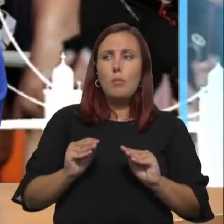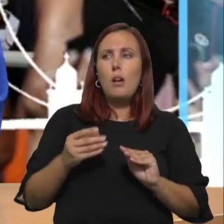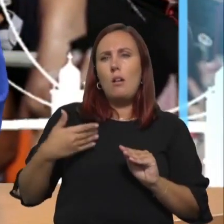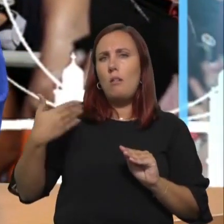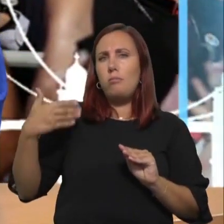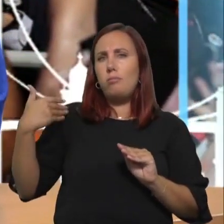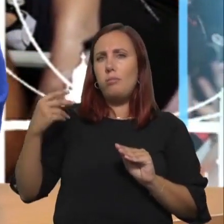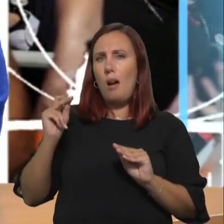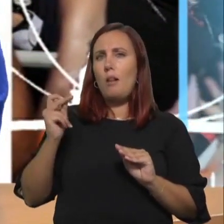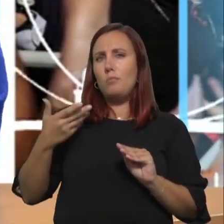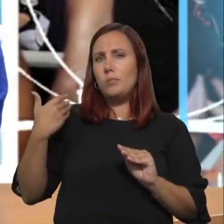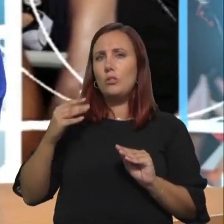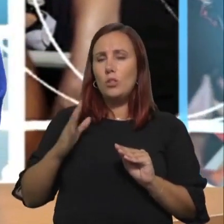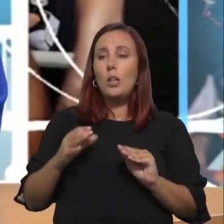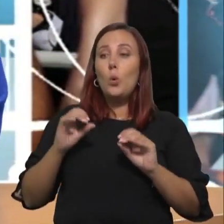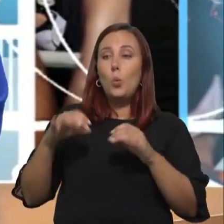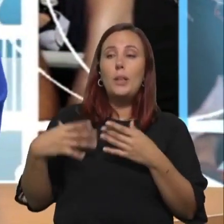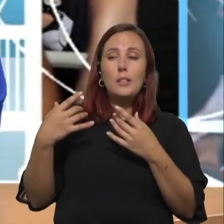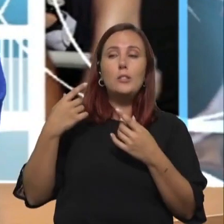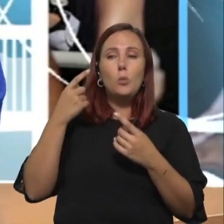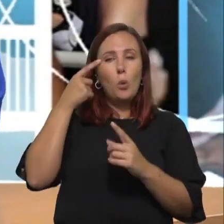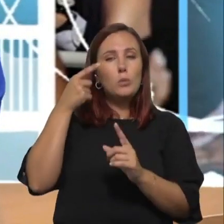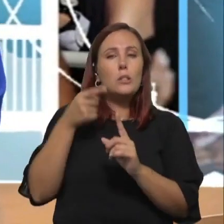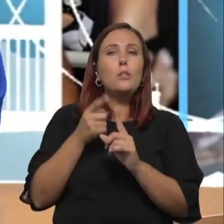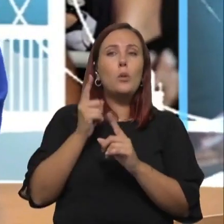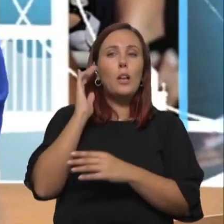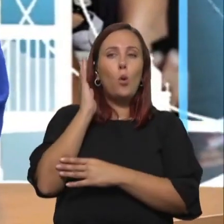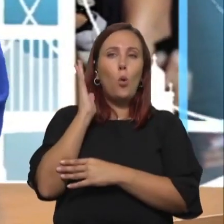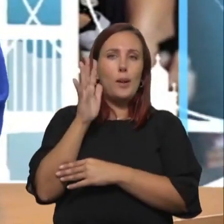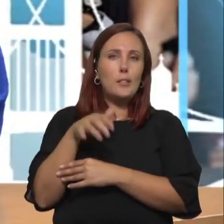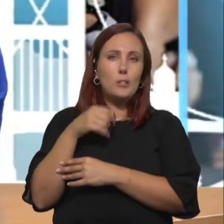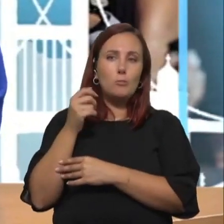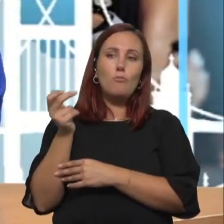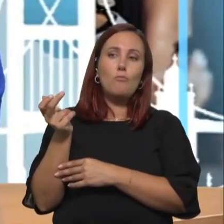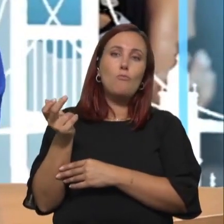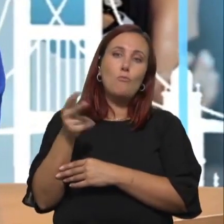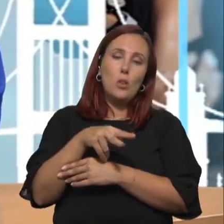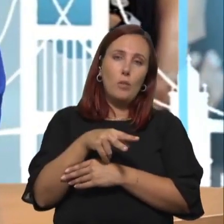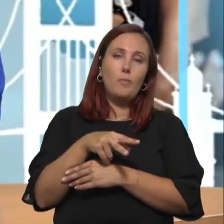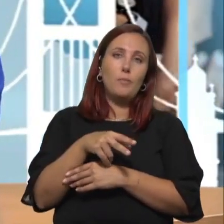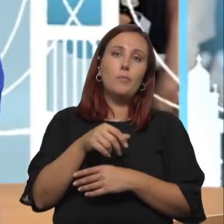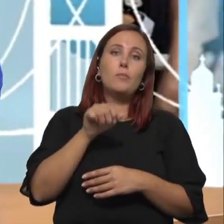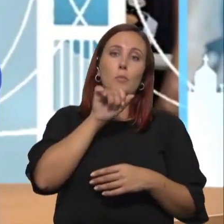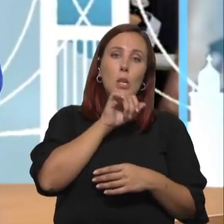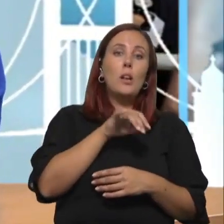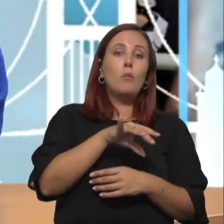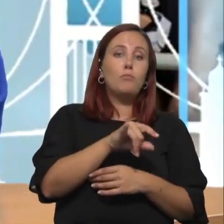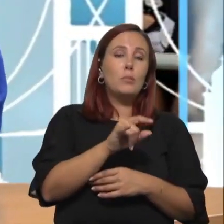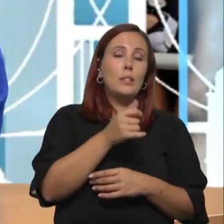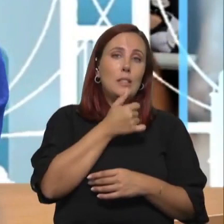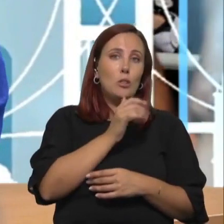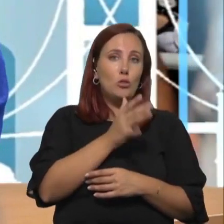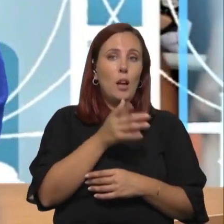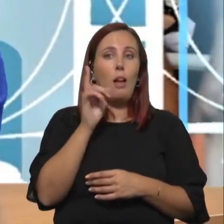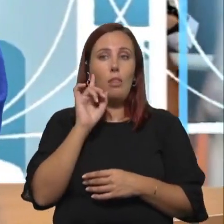anos, estava sempre desde o início pensado este congresso. Felizmente, ele já tem local e data, portanto, vai